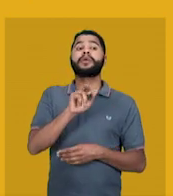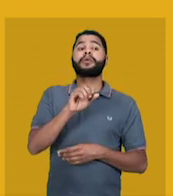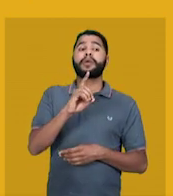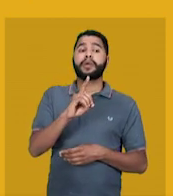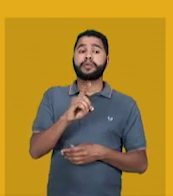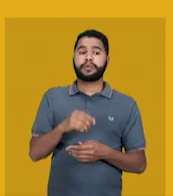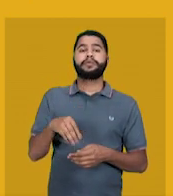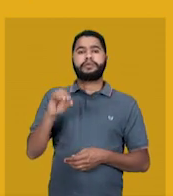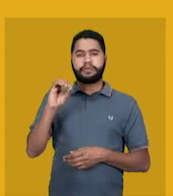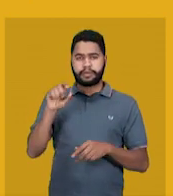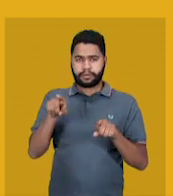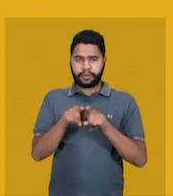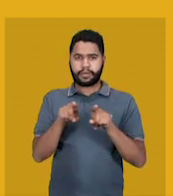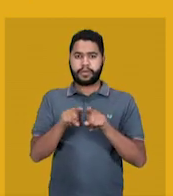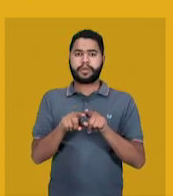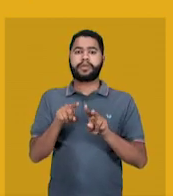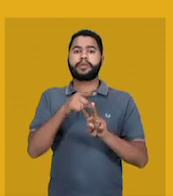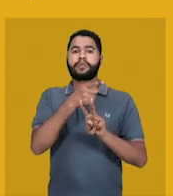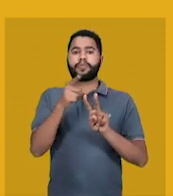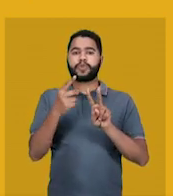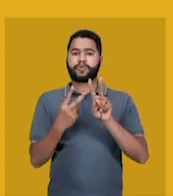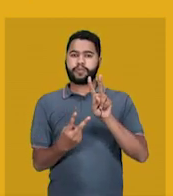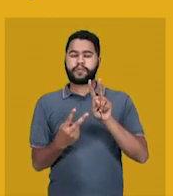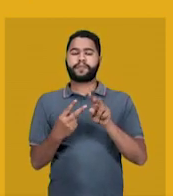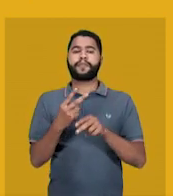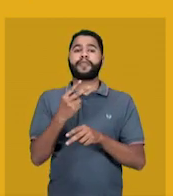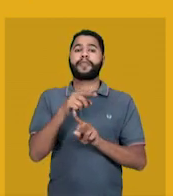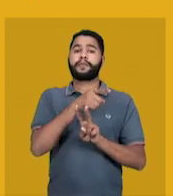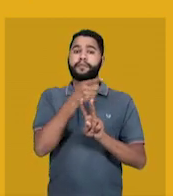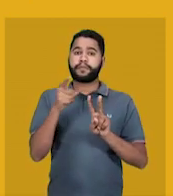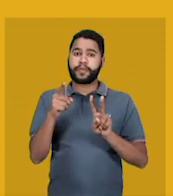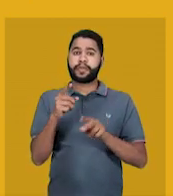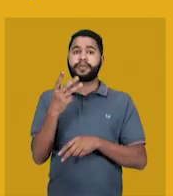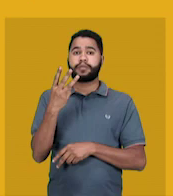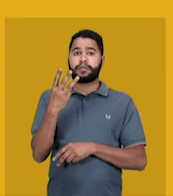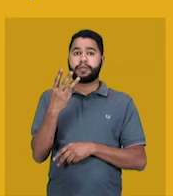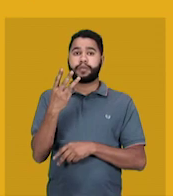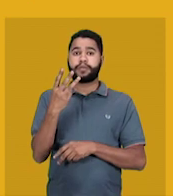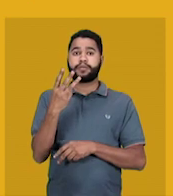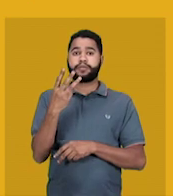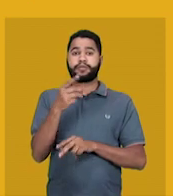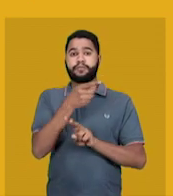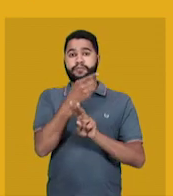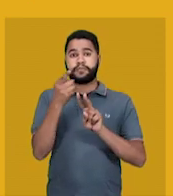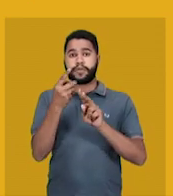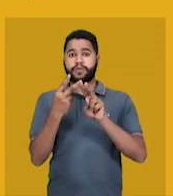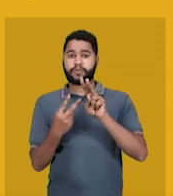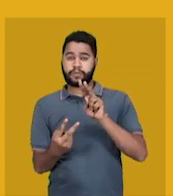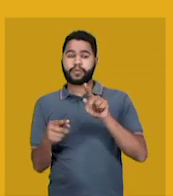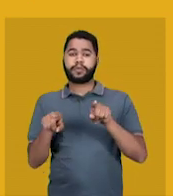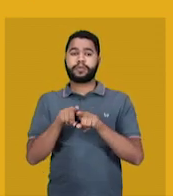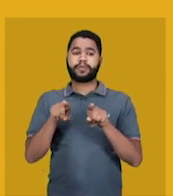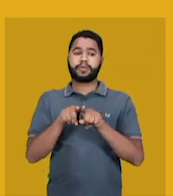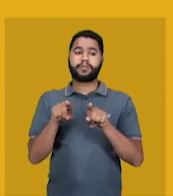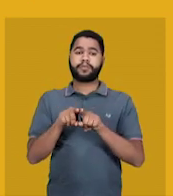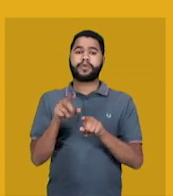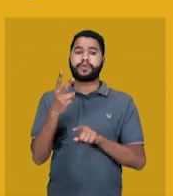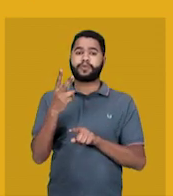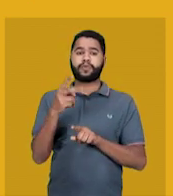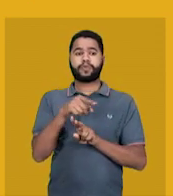zero também tem sobre Dois pi3 pi sobre 2 e 2p